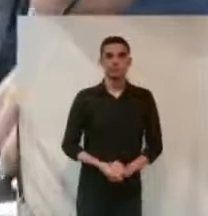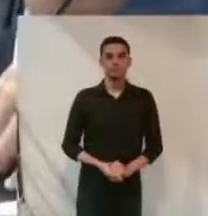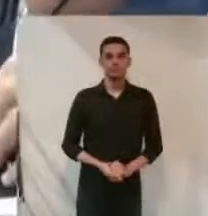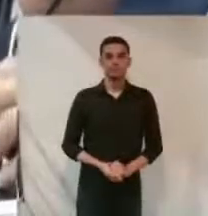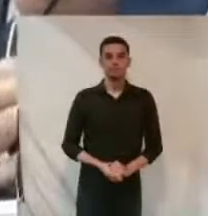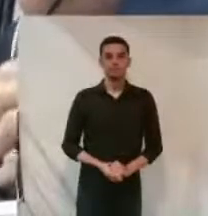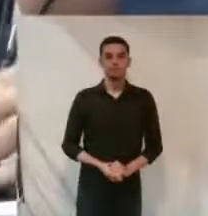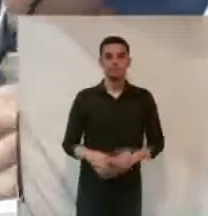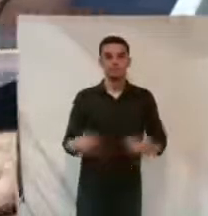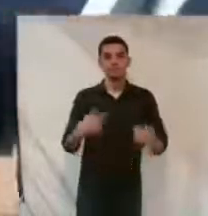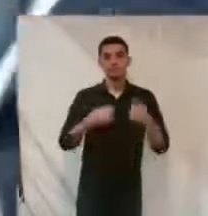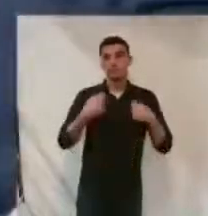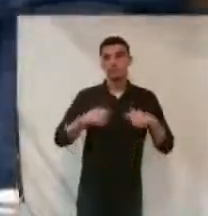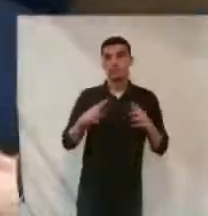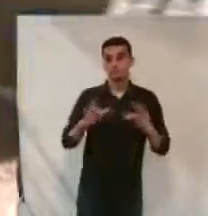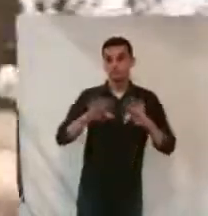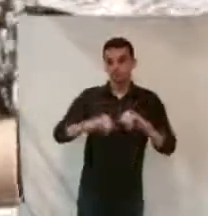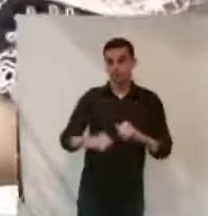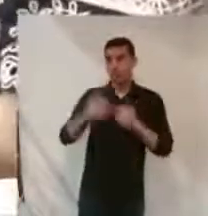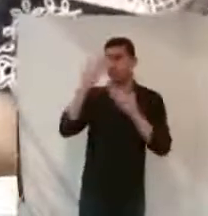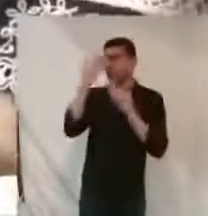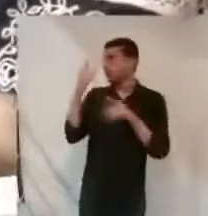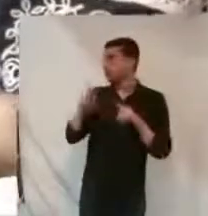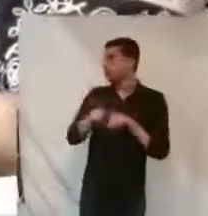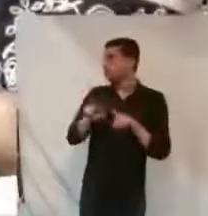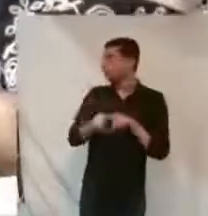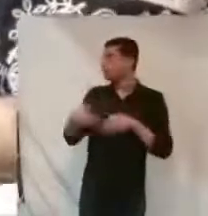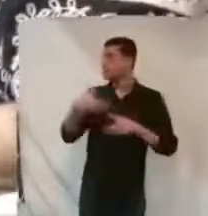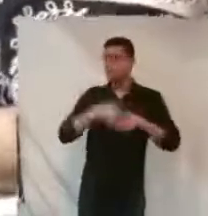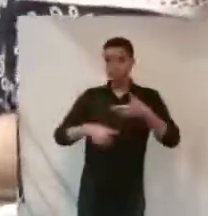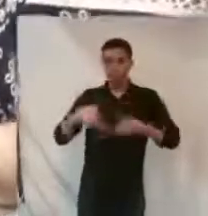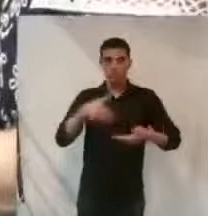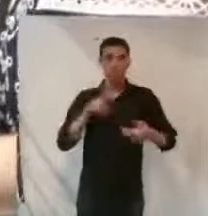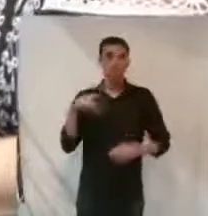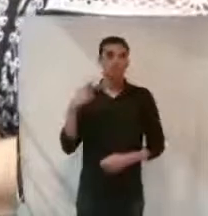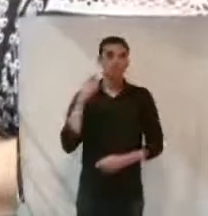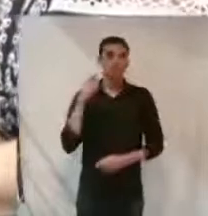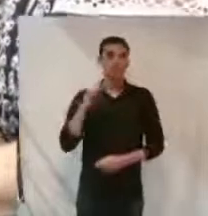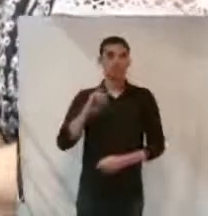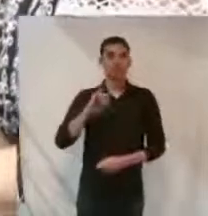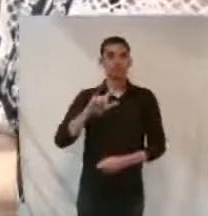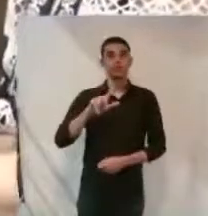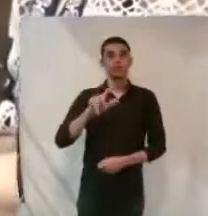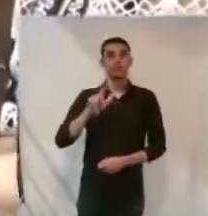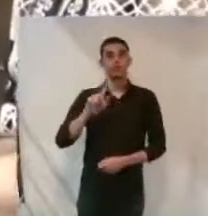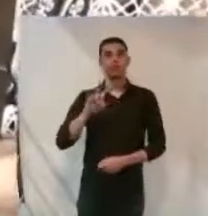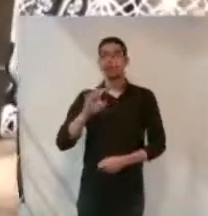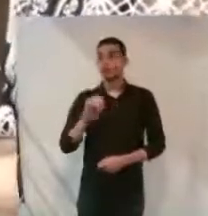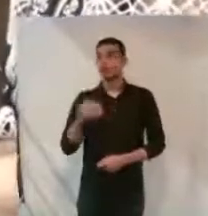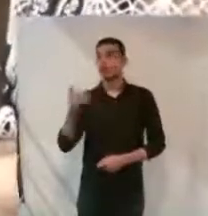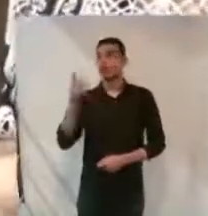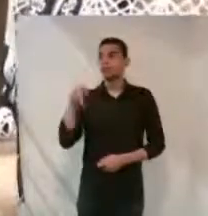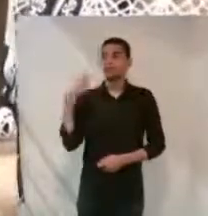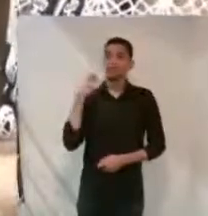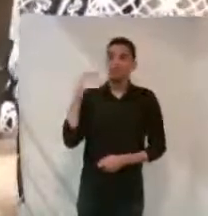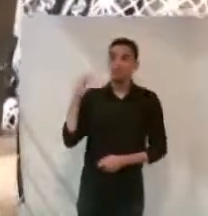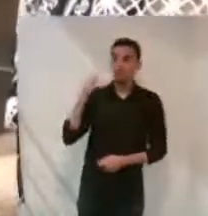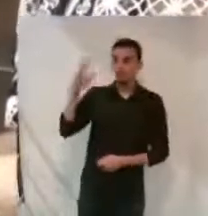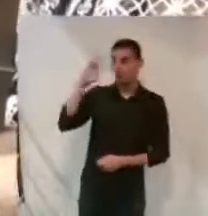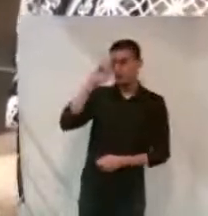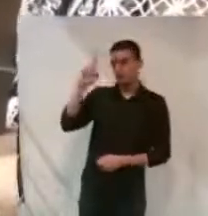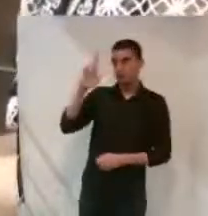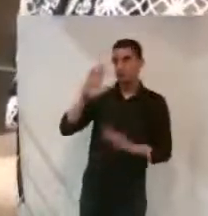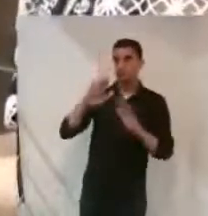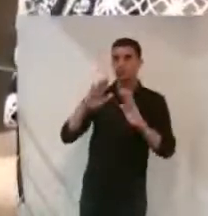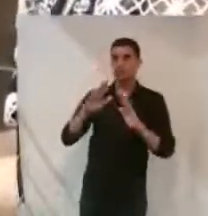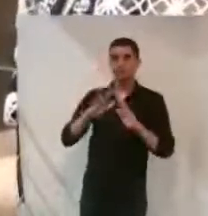Vou ter que finalizar, mas agradecendo também a participação aqui do Dr. Silvio, nosso procurador, diretor da nossa escola,